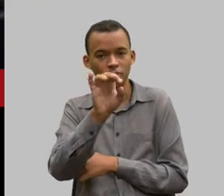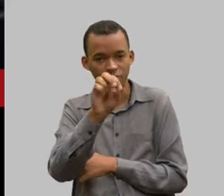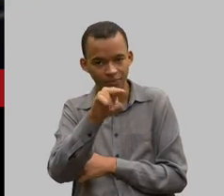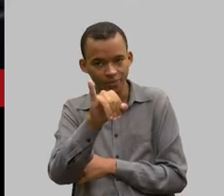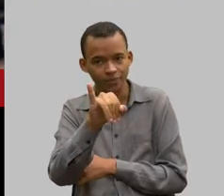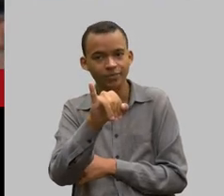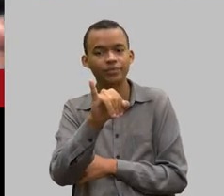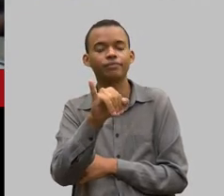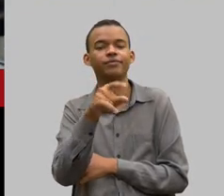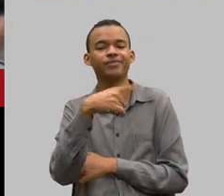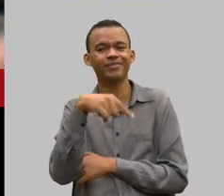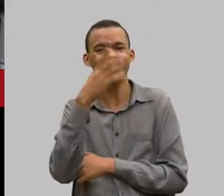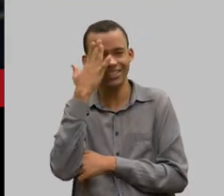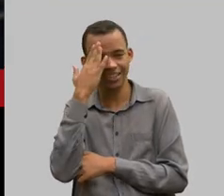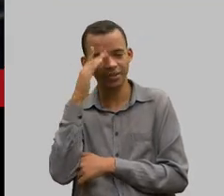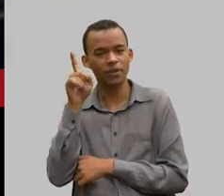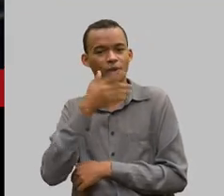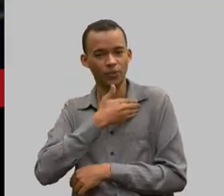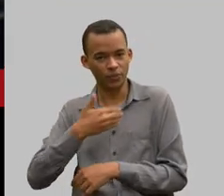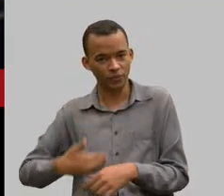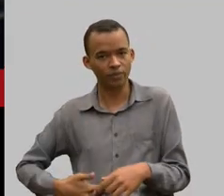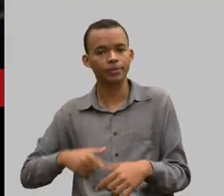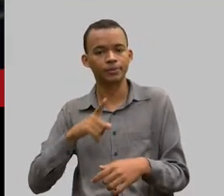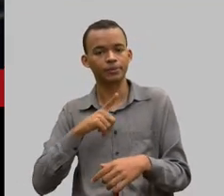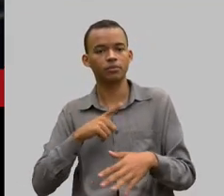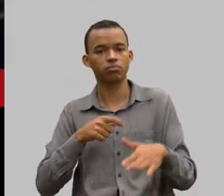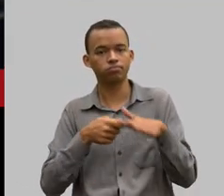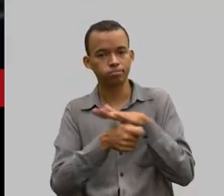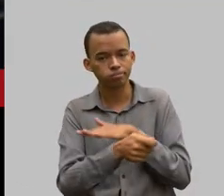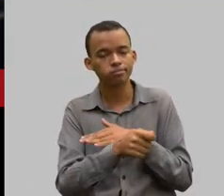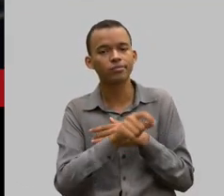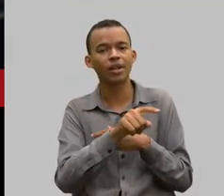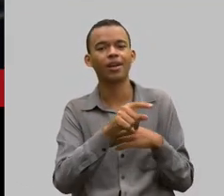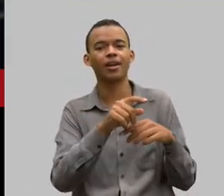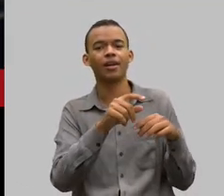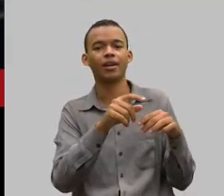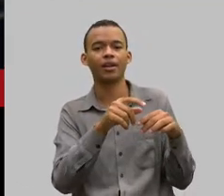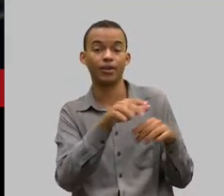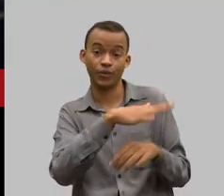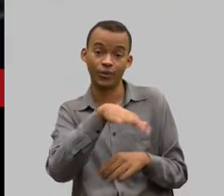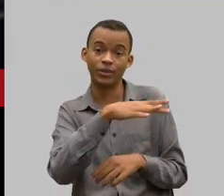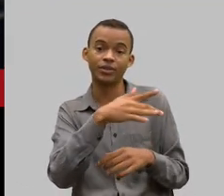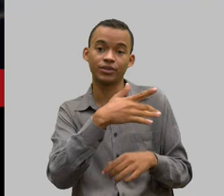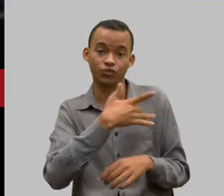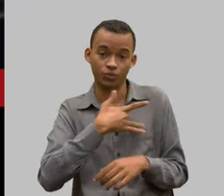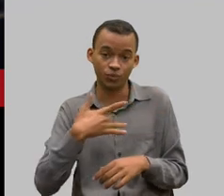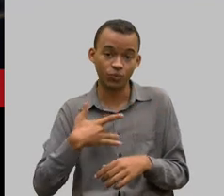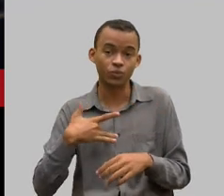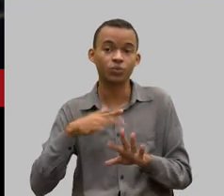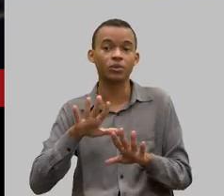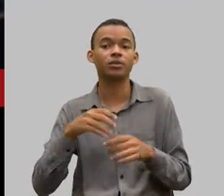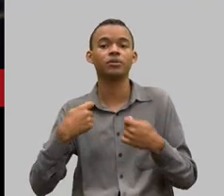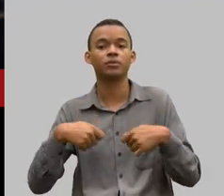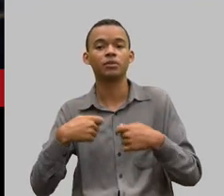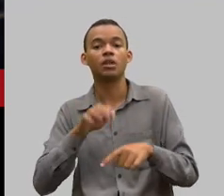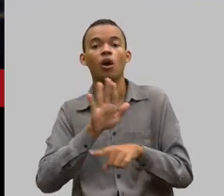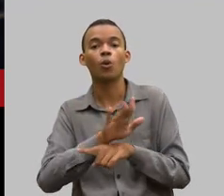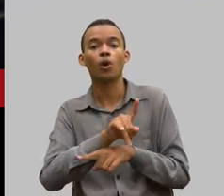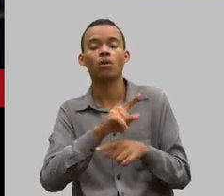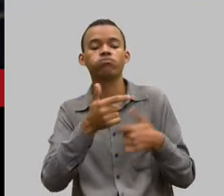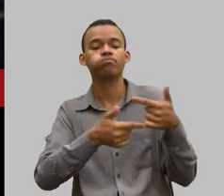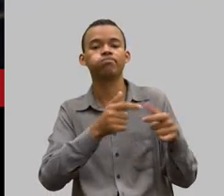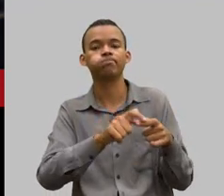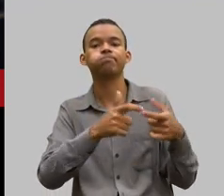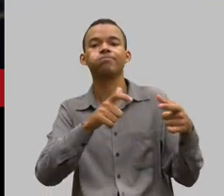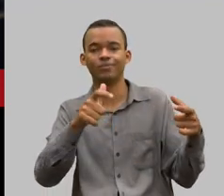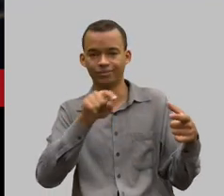ações lá na saúde no hospital regional Mas precisamos de um fomento na geração de emprego da nossa